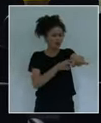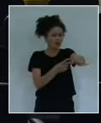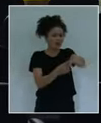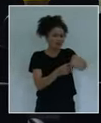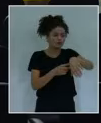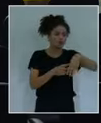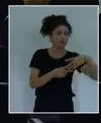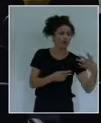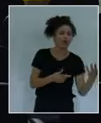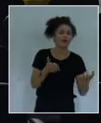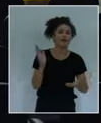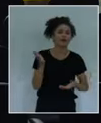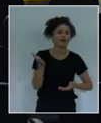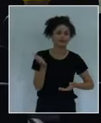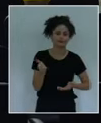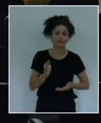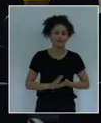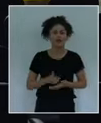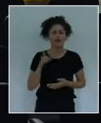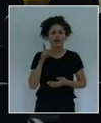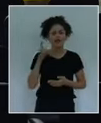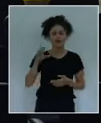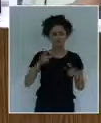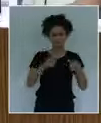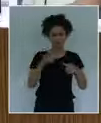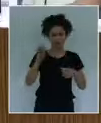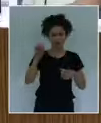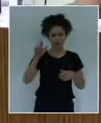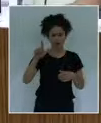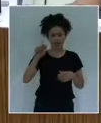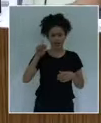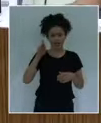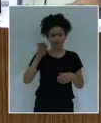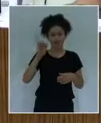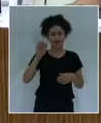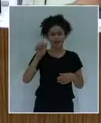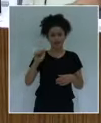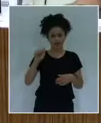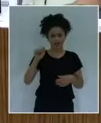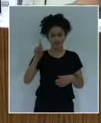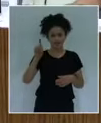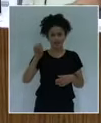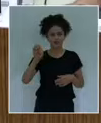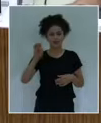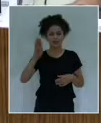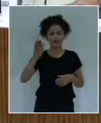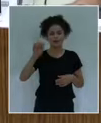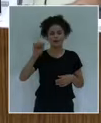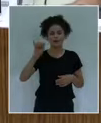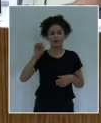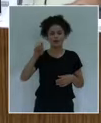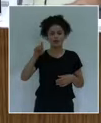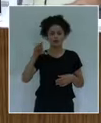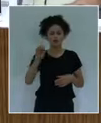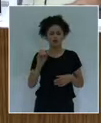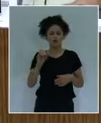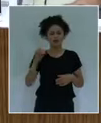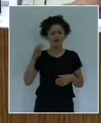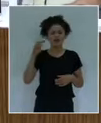esse ano mesmo que aconteceu isso. Na Olaria de Baixo. Você sabe de alguma coisa? Ela vai entrar nessas